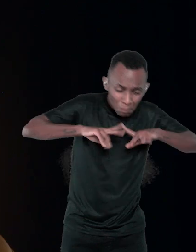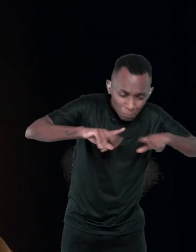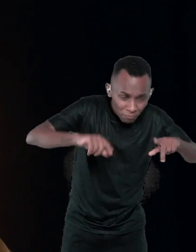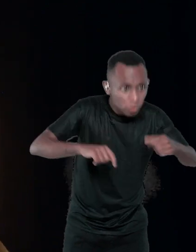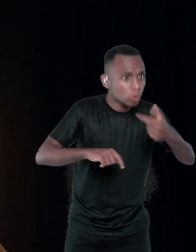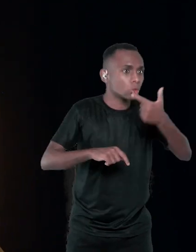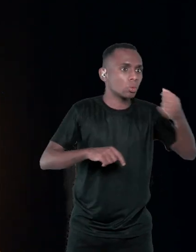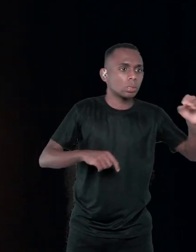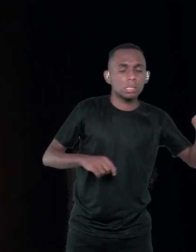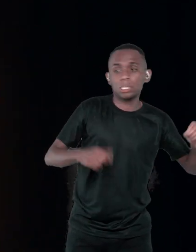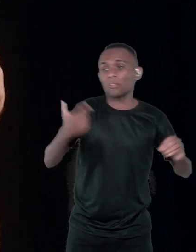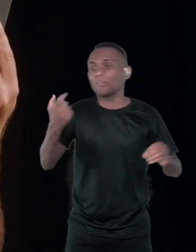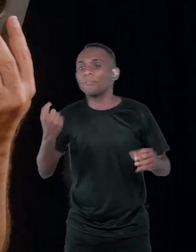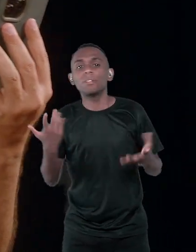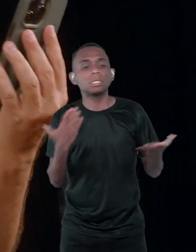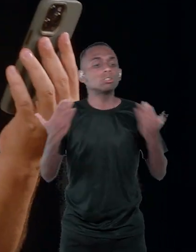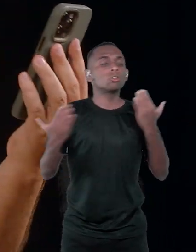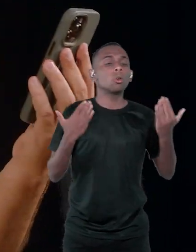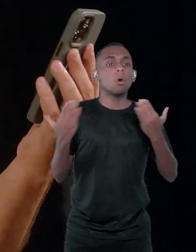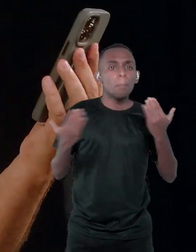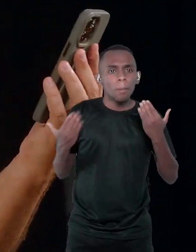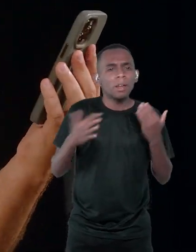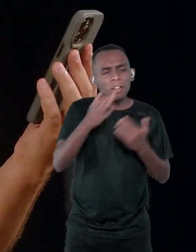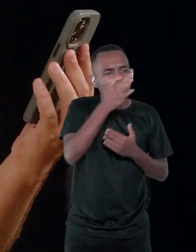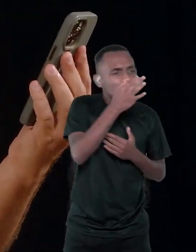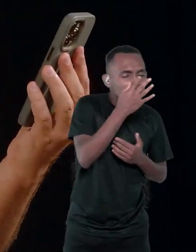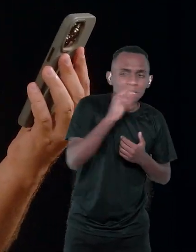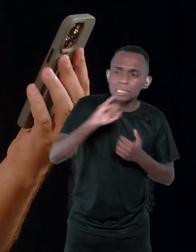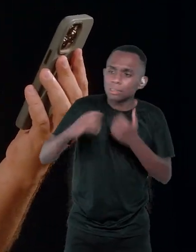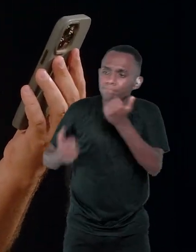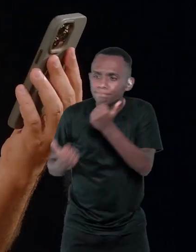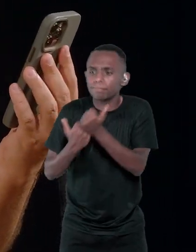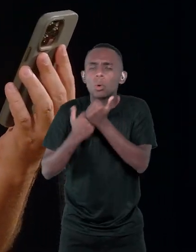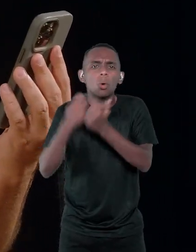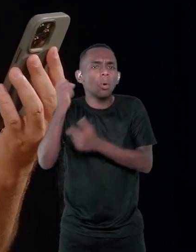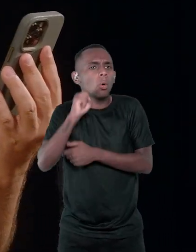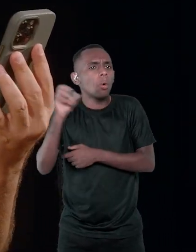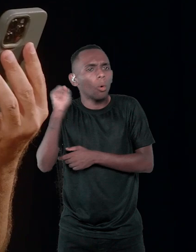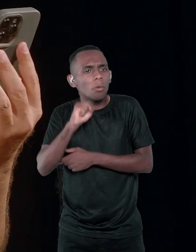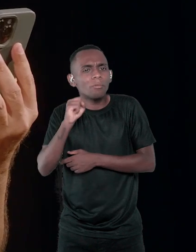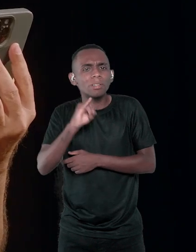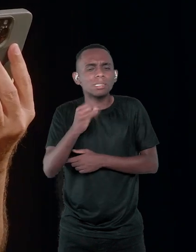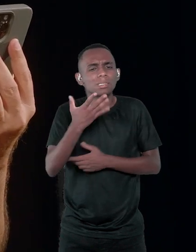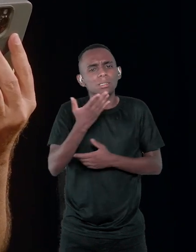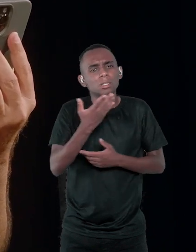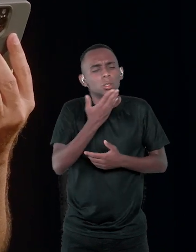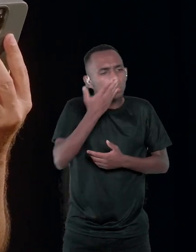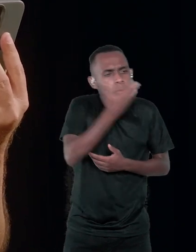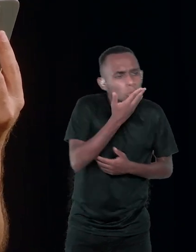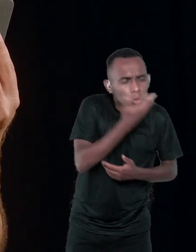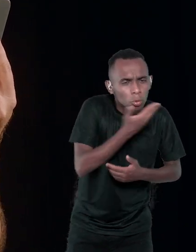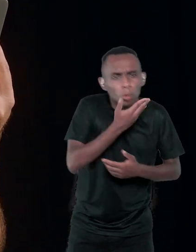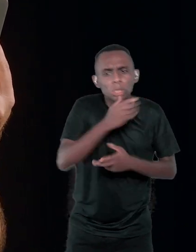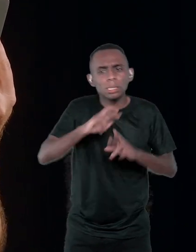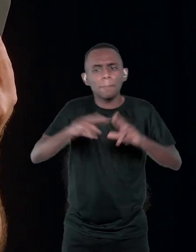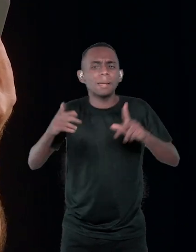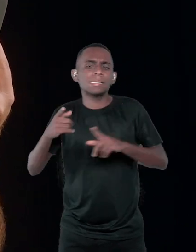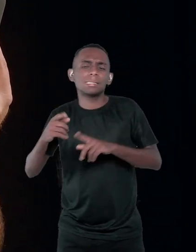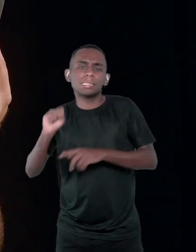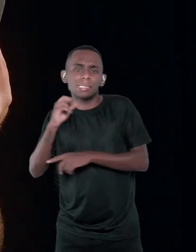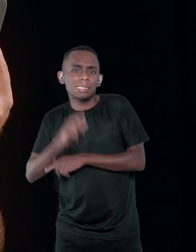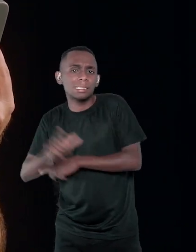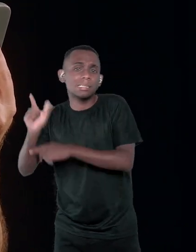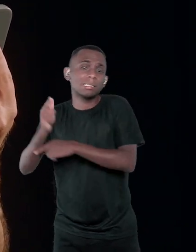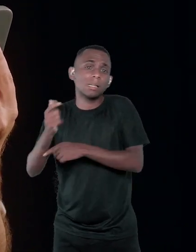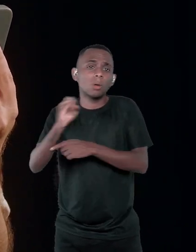fosse 20, se tulipa fosse avenca e assistente fosse ouvinte, se pudim fosse polenta, se São Bento fosse santa, Dona